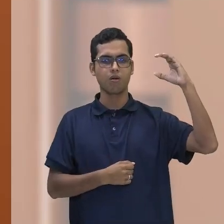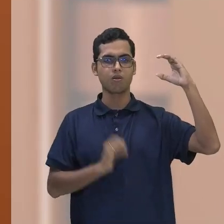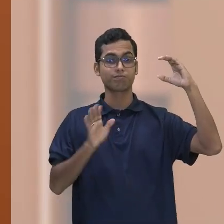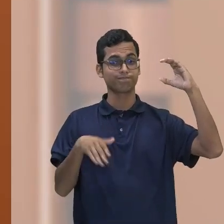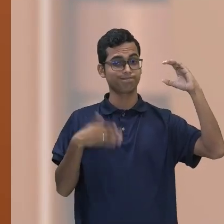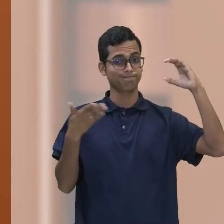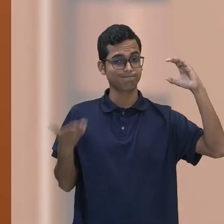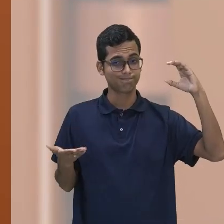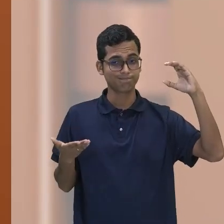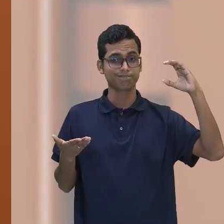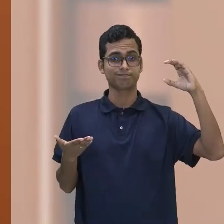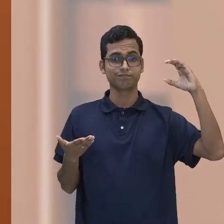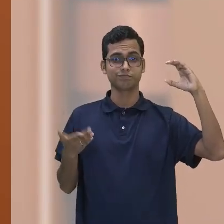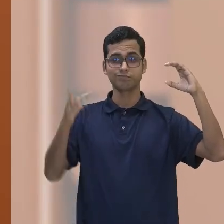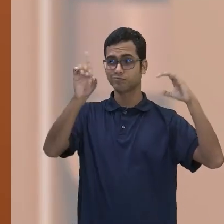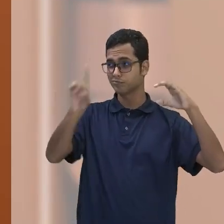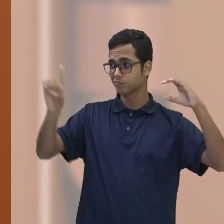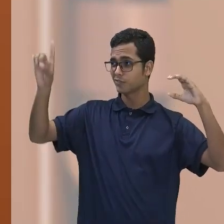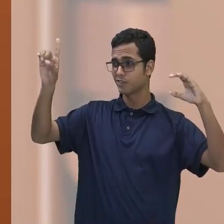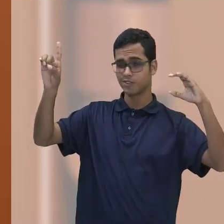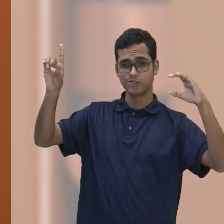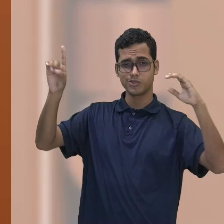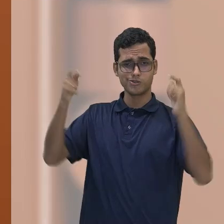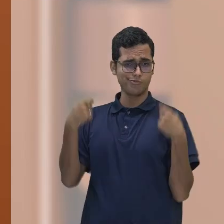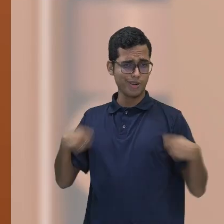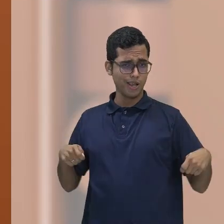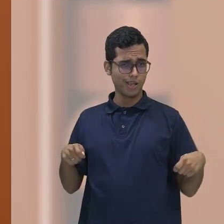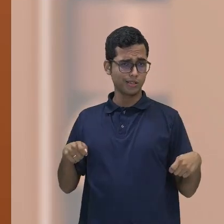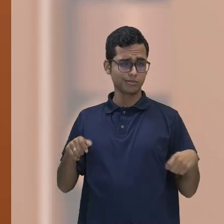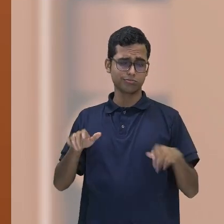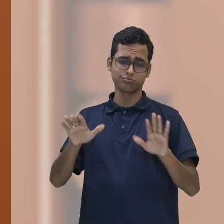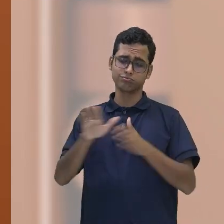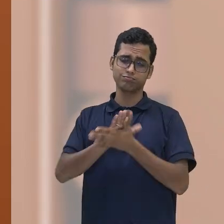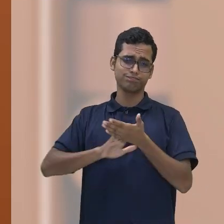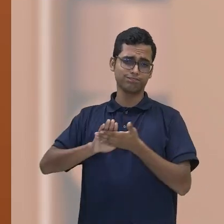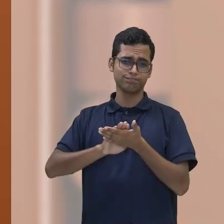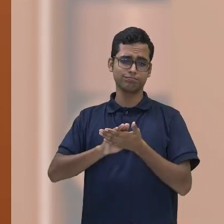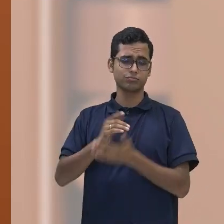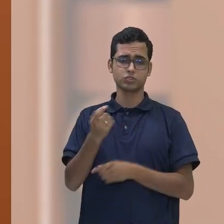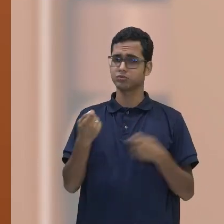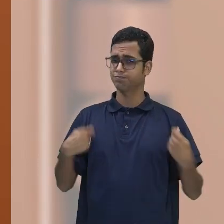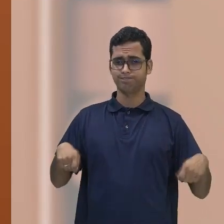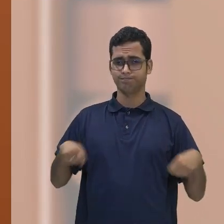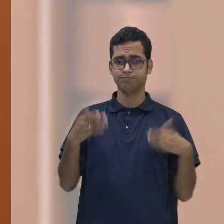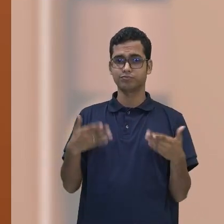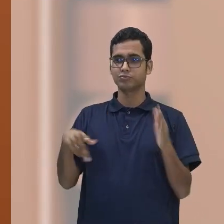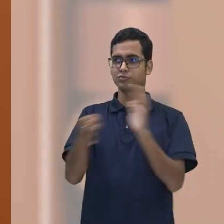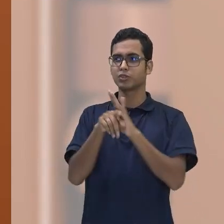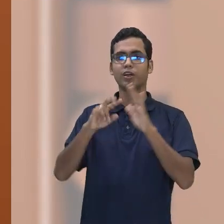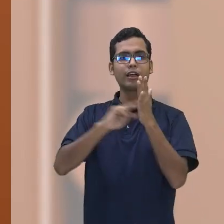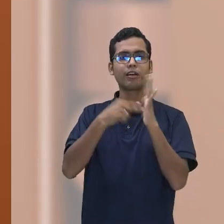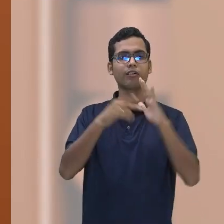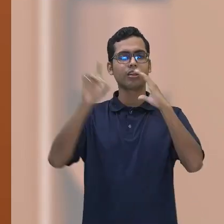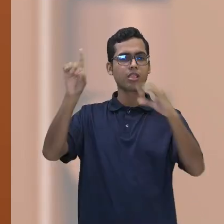preciso mais de quem? De Deus. Então, eu matei Deus. Não quer dizer que Deus não exista.